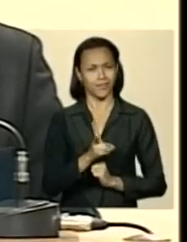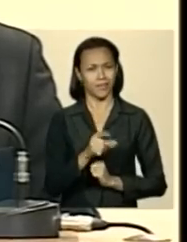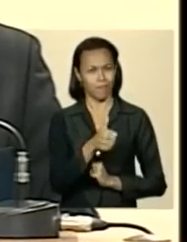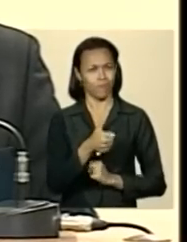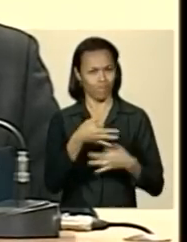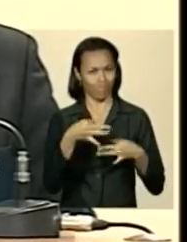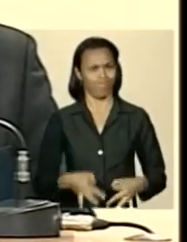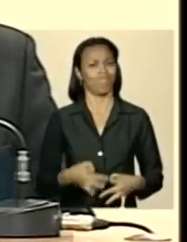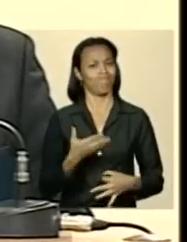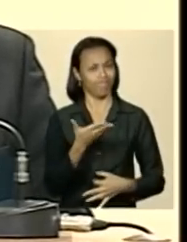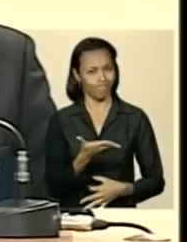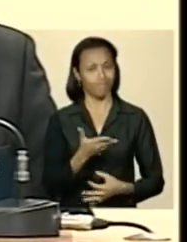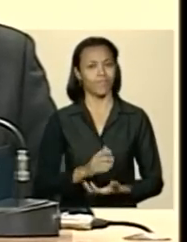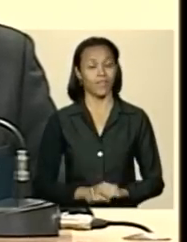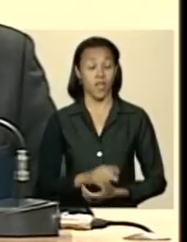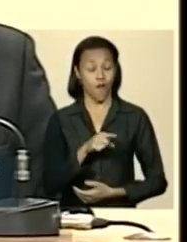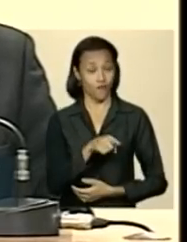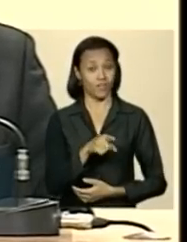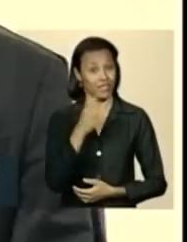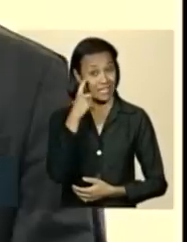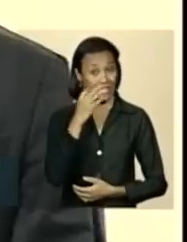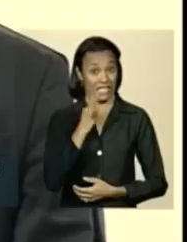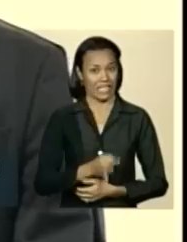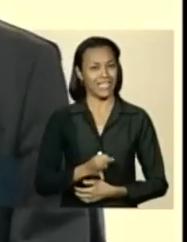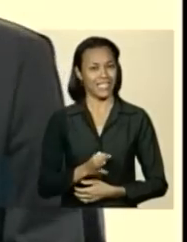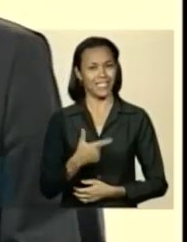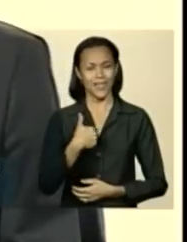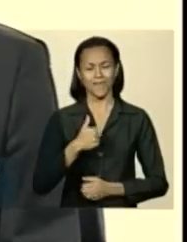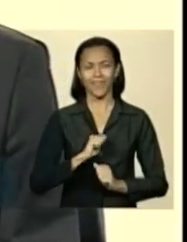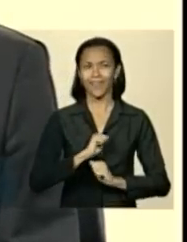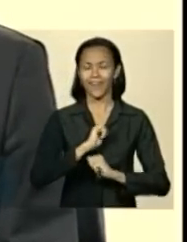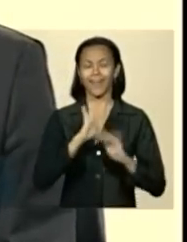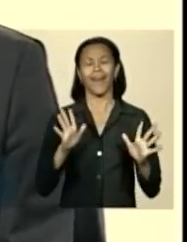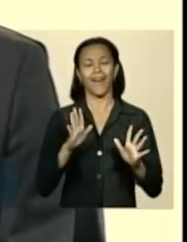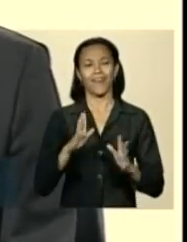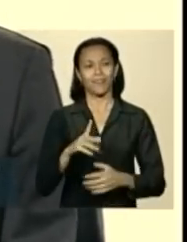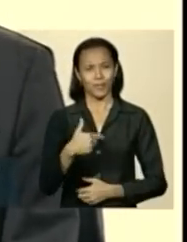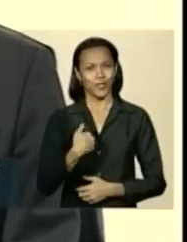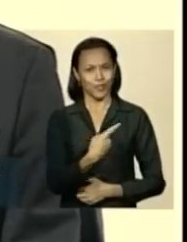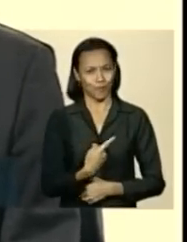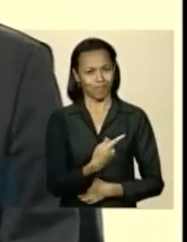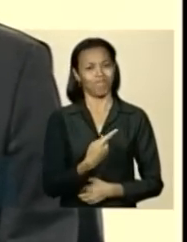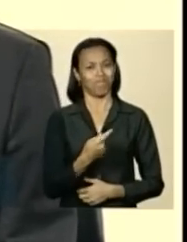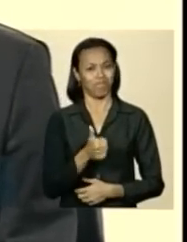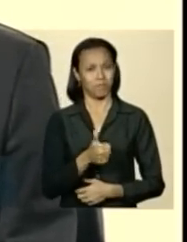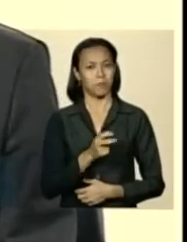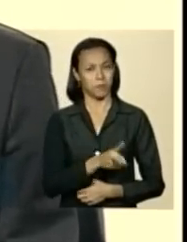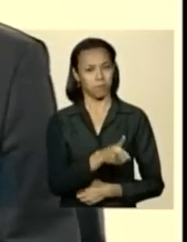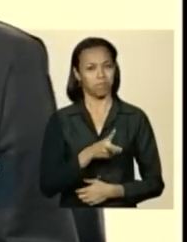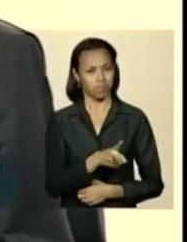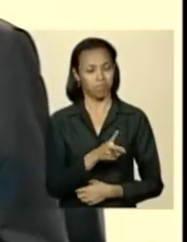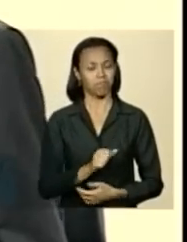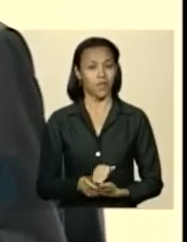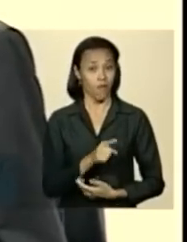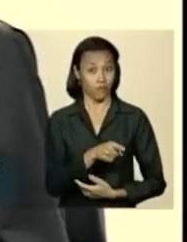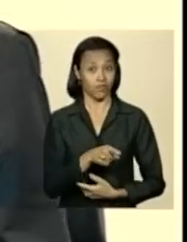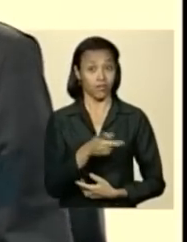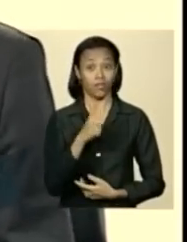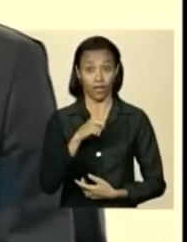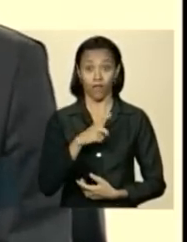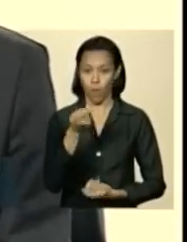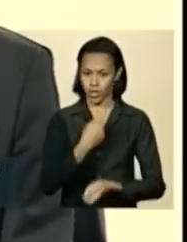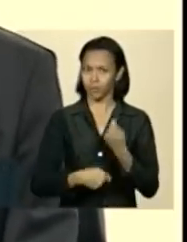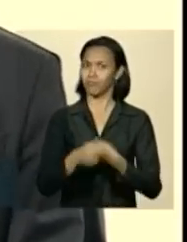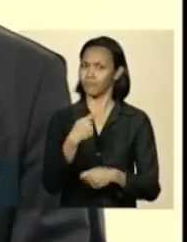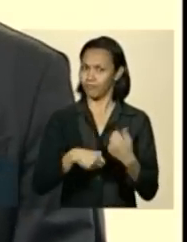Leal né ten a certeza que eu tenho muito claro a lealdade que tu tivesse sempre eh com a administração